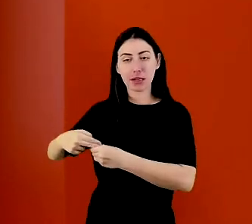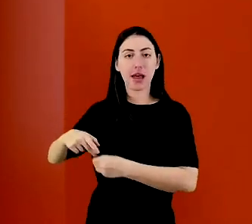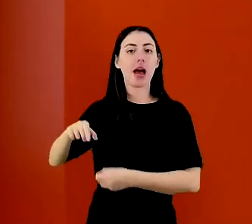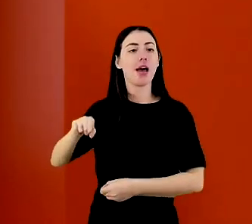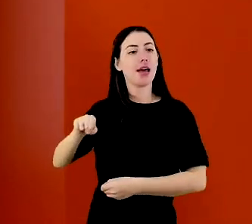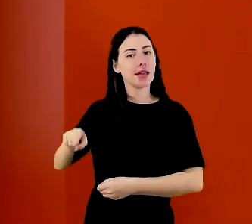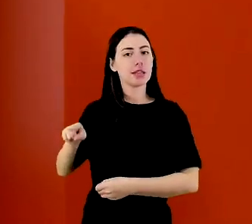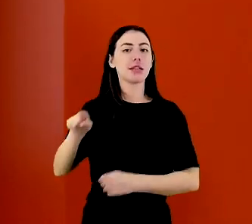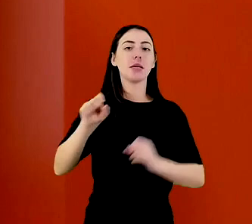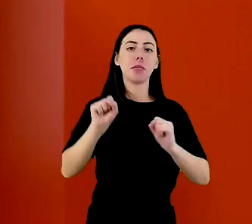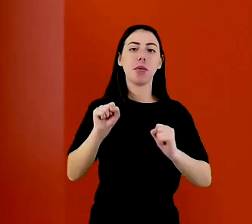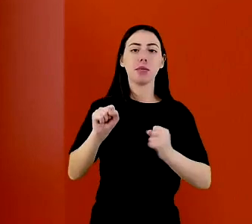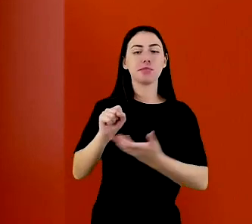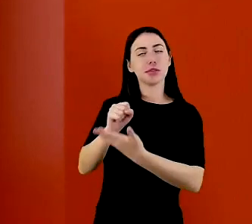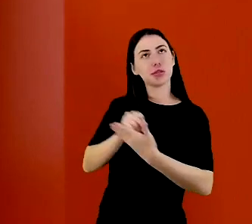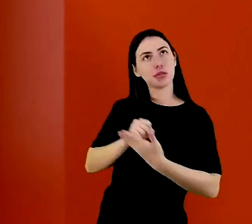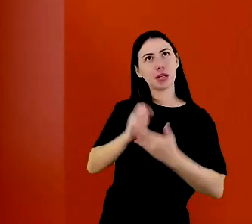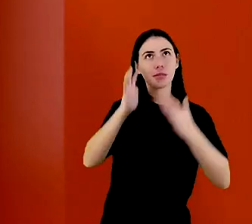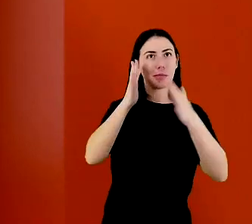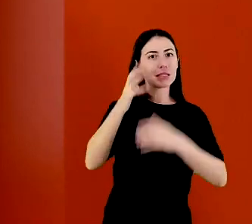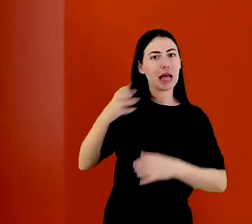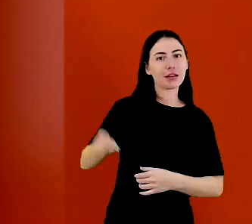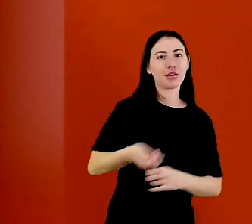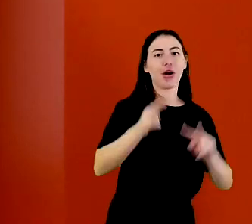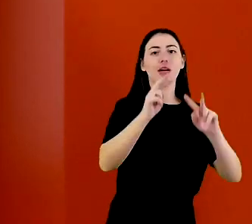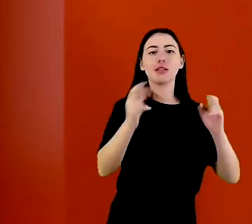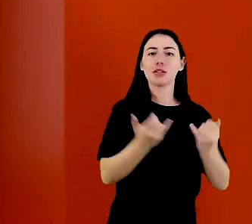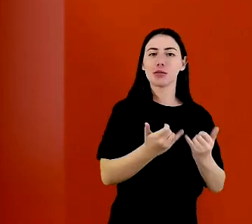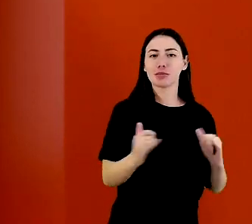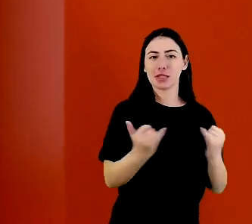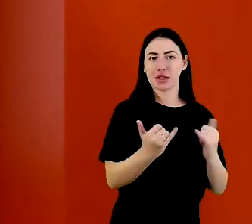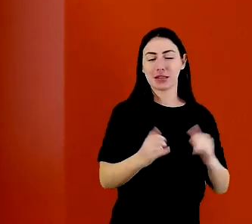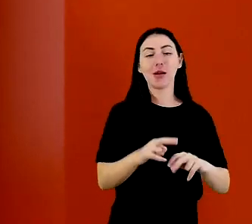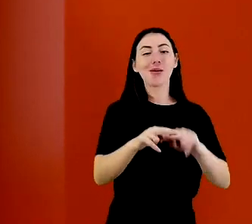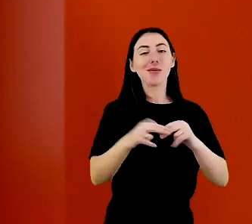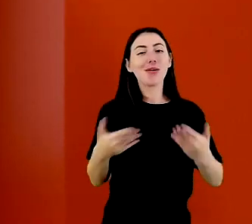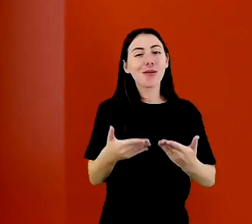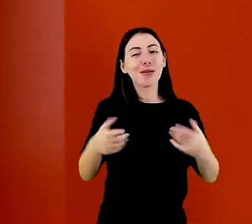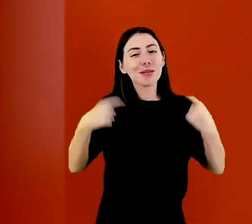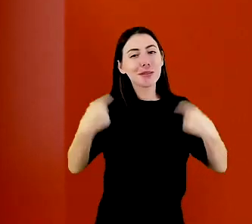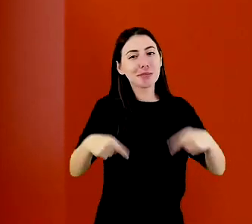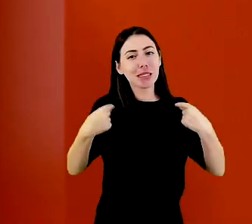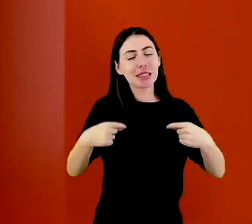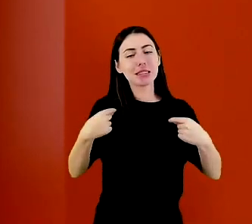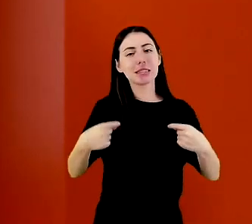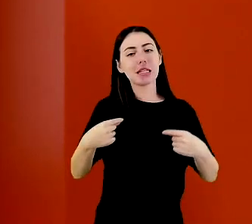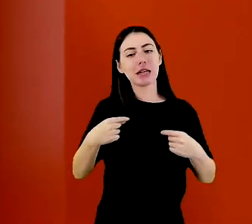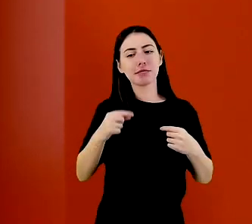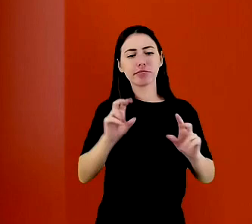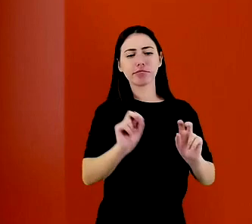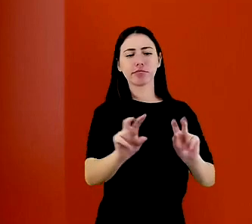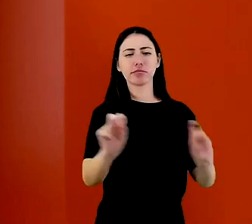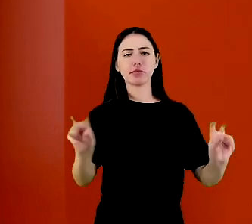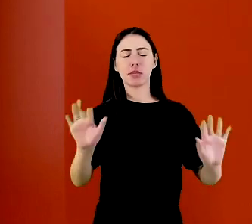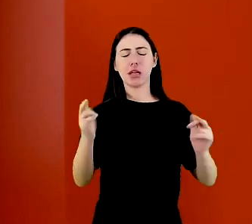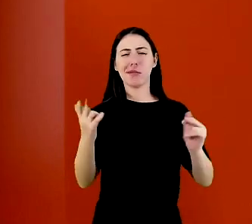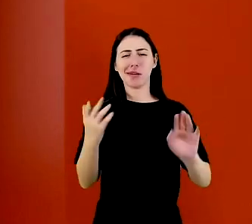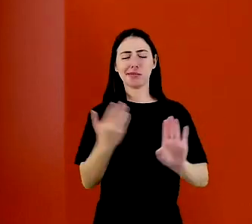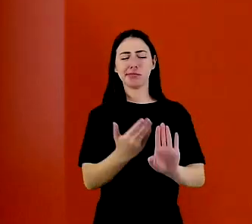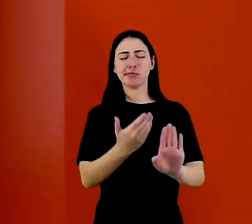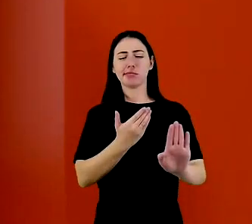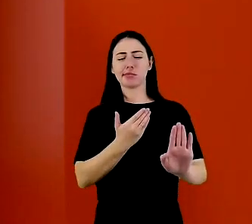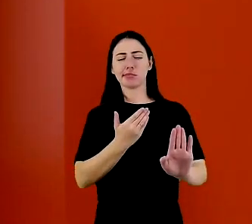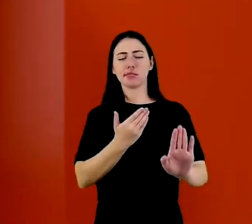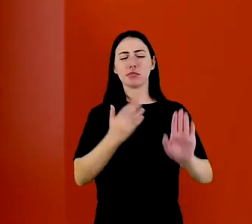olhar para fora e buscar aproveitar o know-how do mercado e para que você... Às vezes é mais difícil desenvolver dentro de casa e você